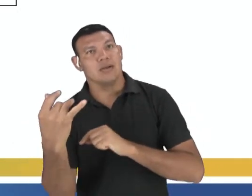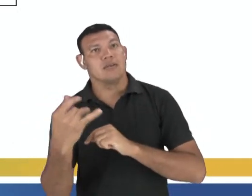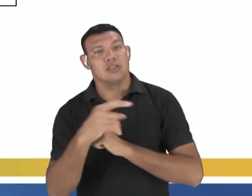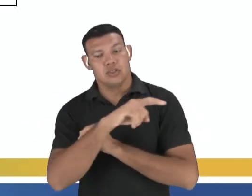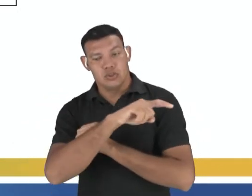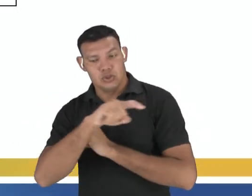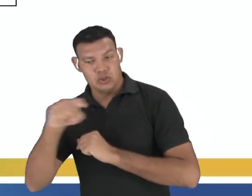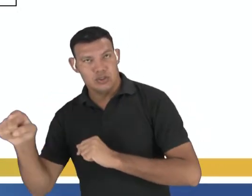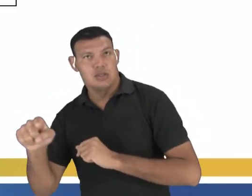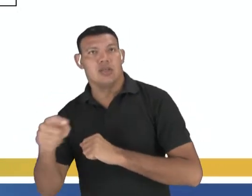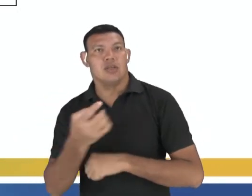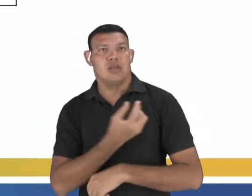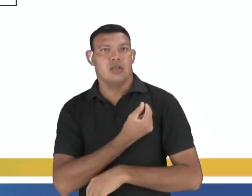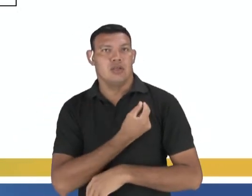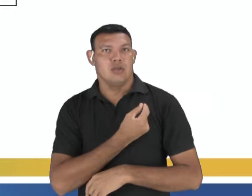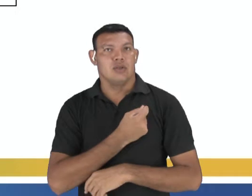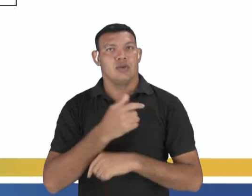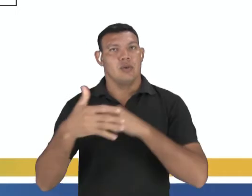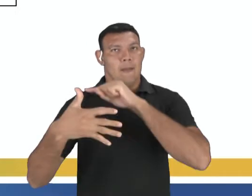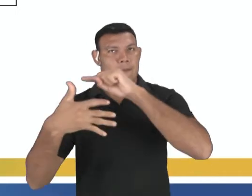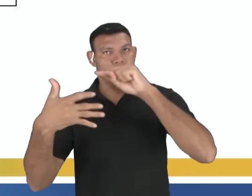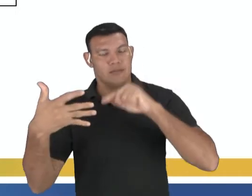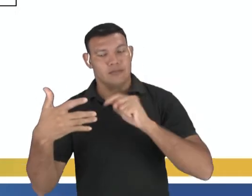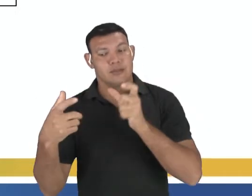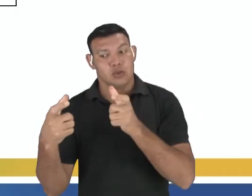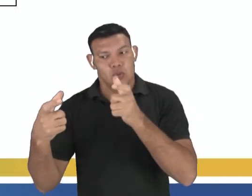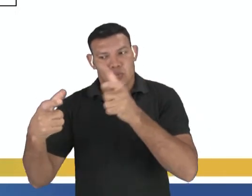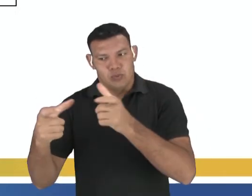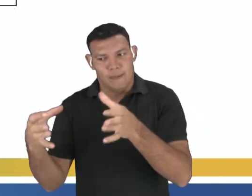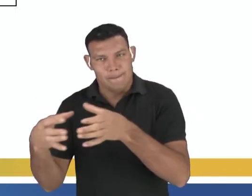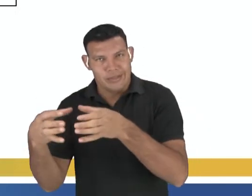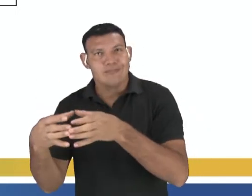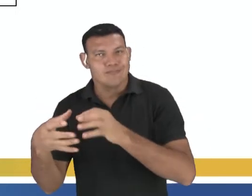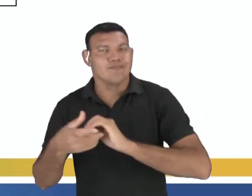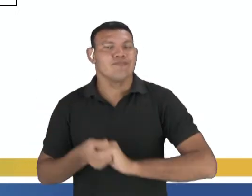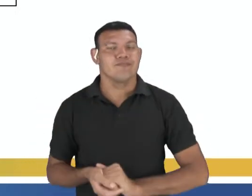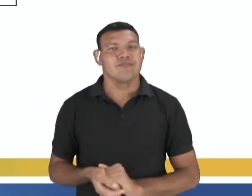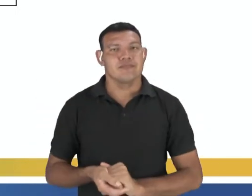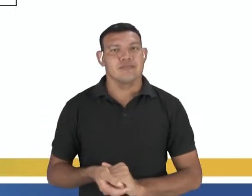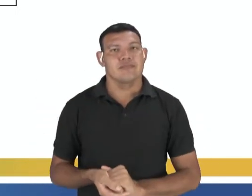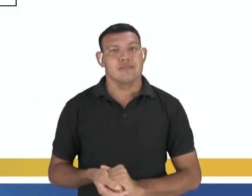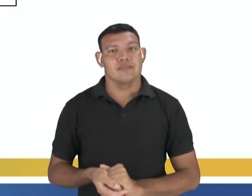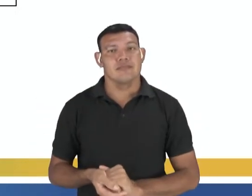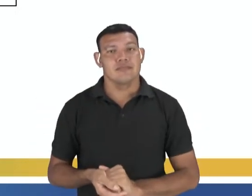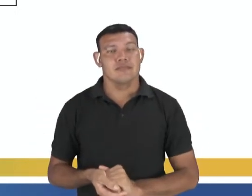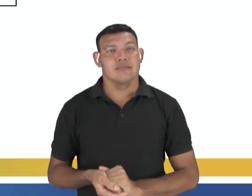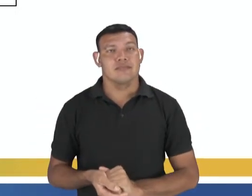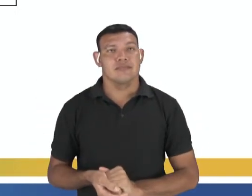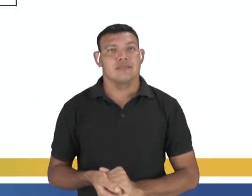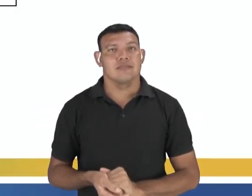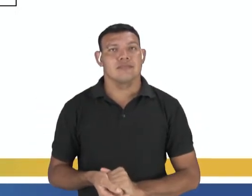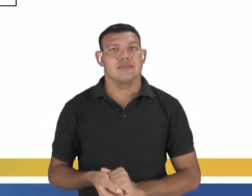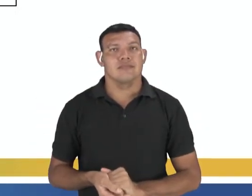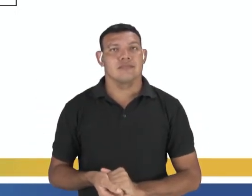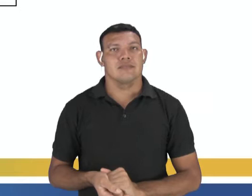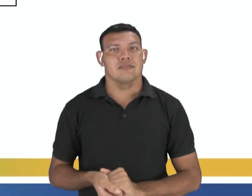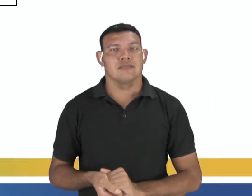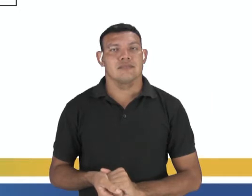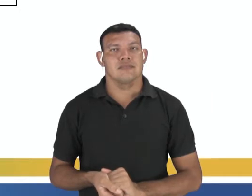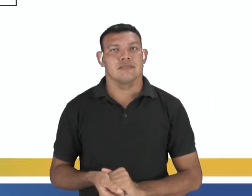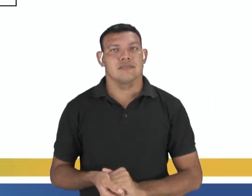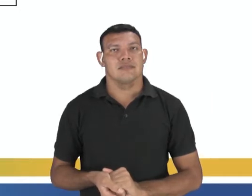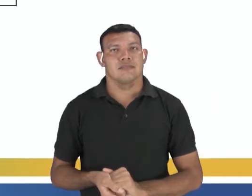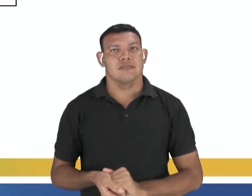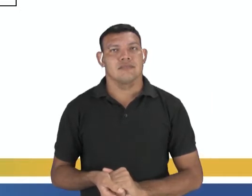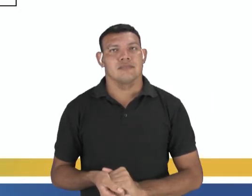probabilidade, sempre tenha em mente. Nós vamos dividir a quantidade de elementos do evento favorável pela quantidade de elementos